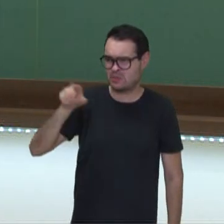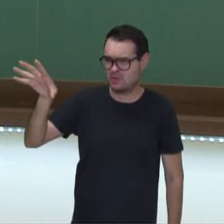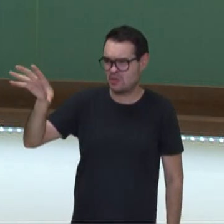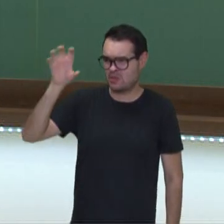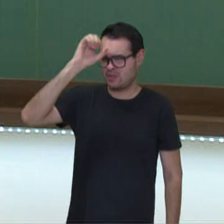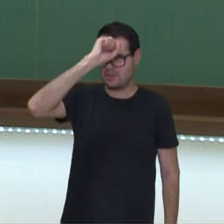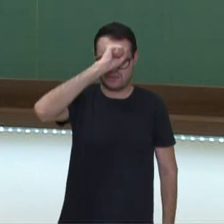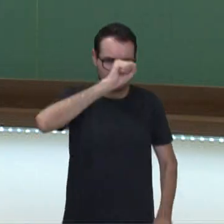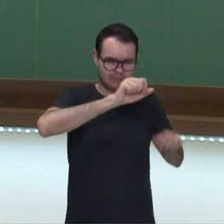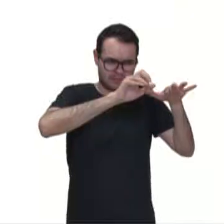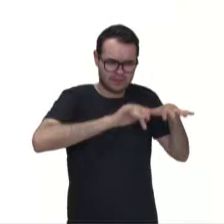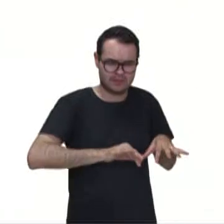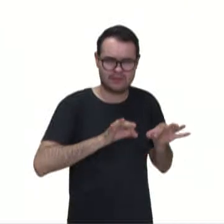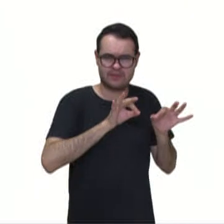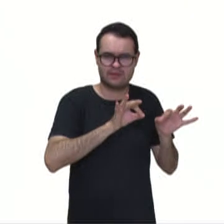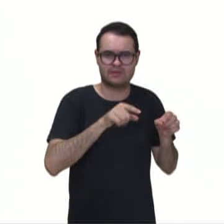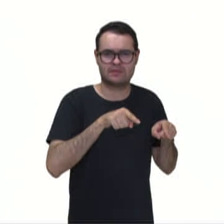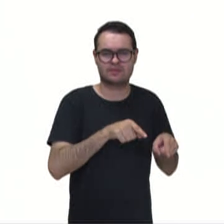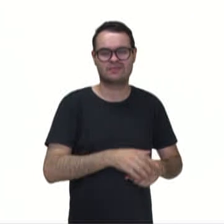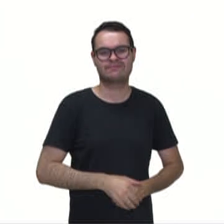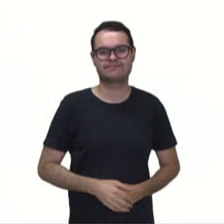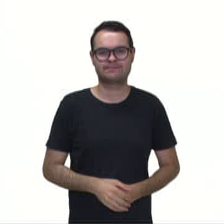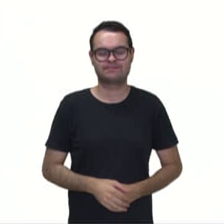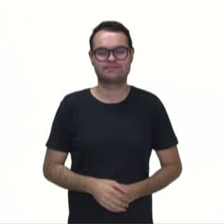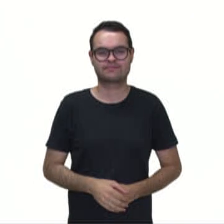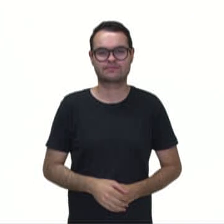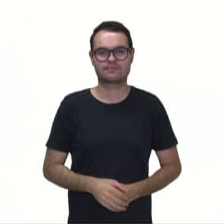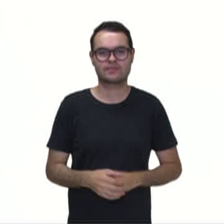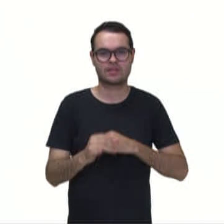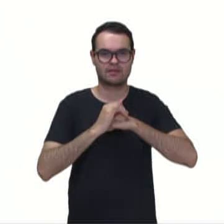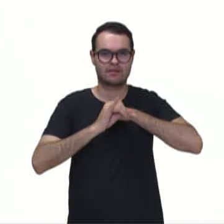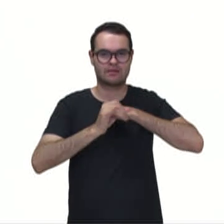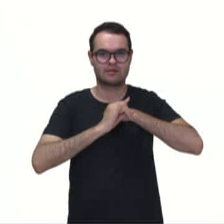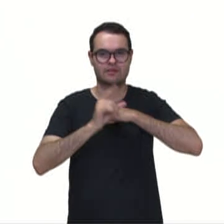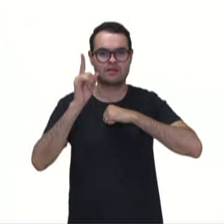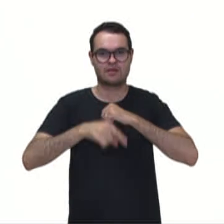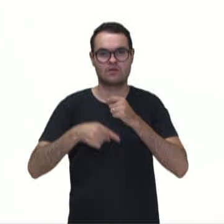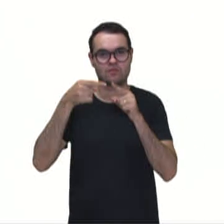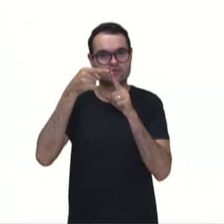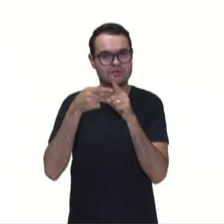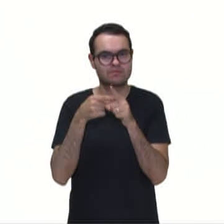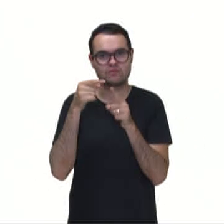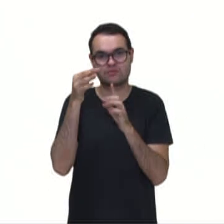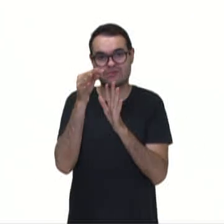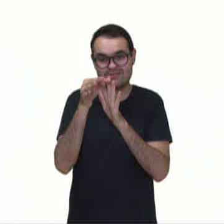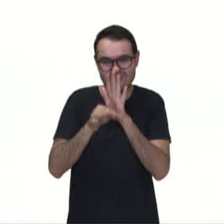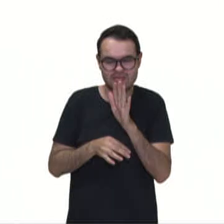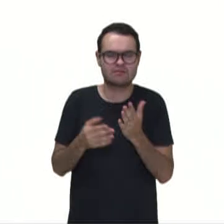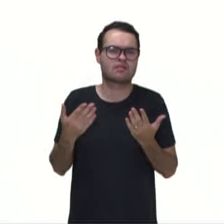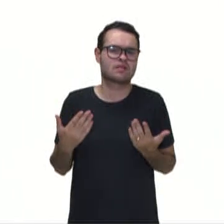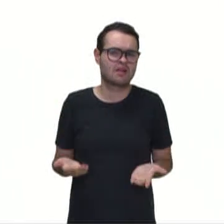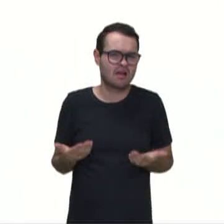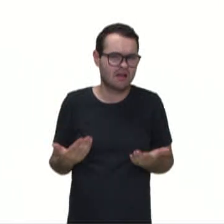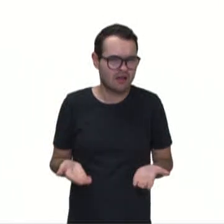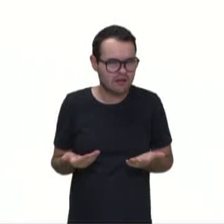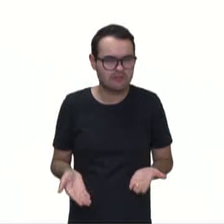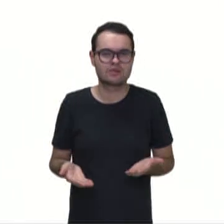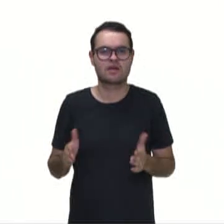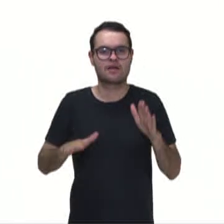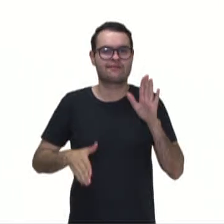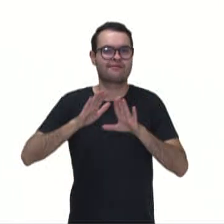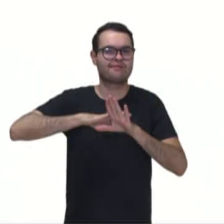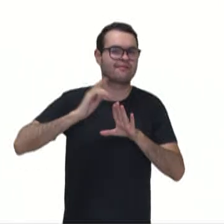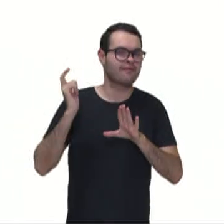em operar. A crônica é um tipo de texto que chama a atenção pelo seu tom mais leve, muitas vezes irônico